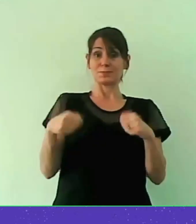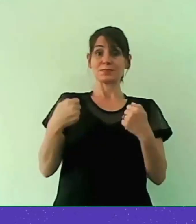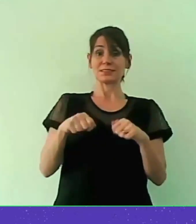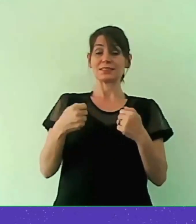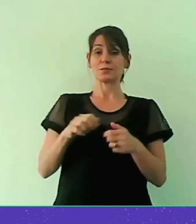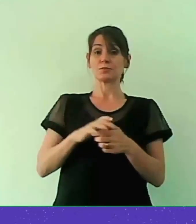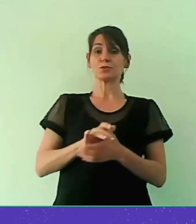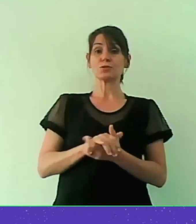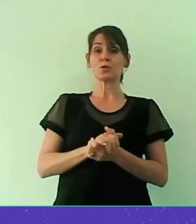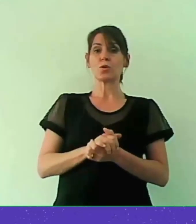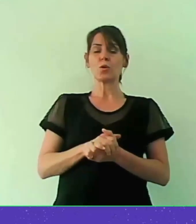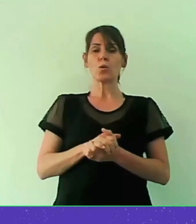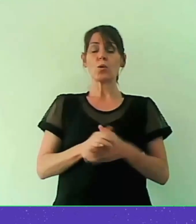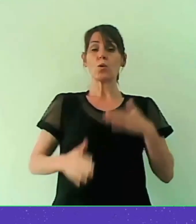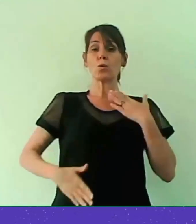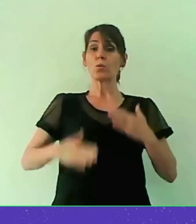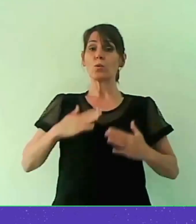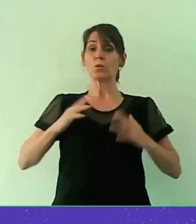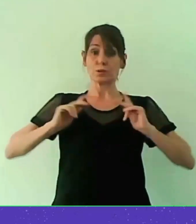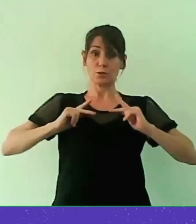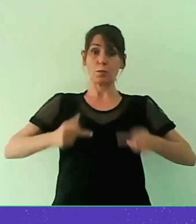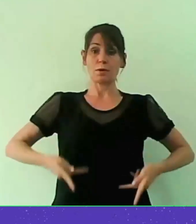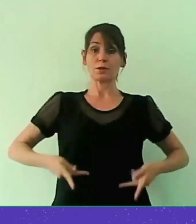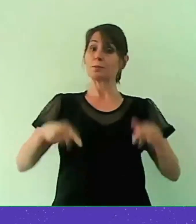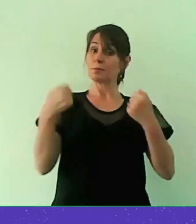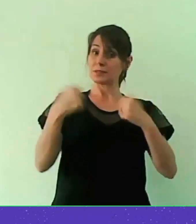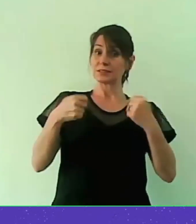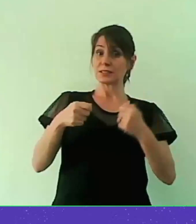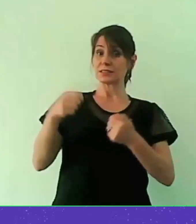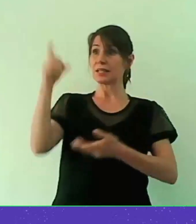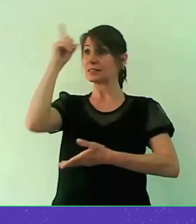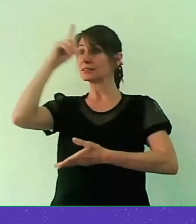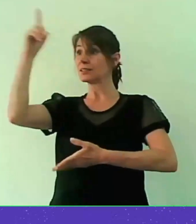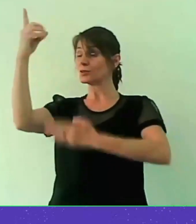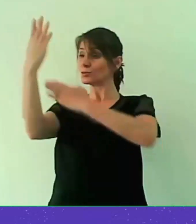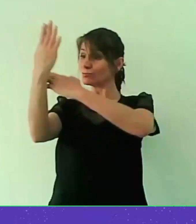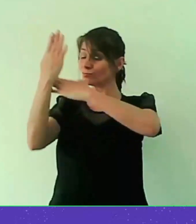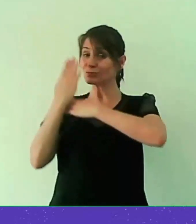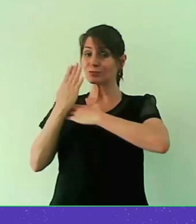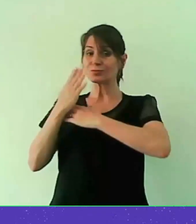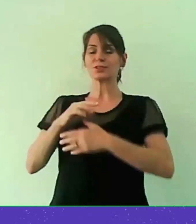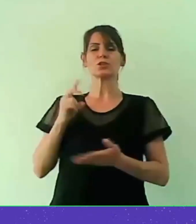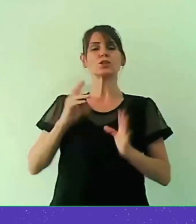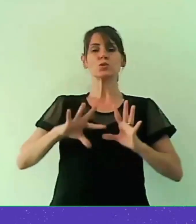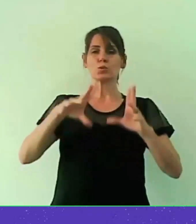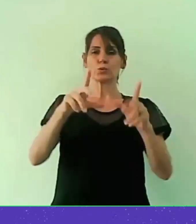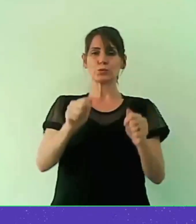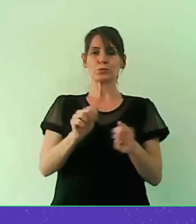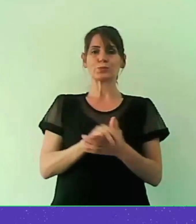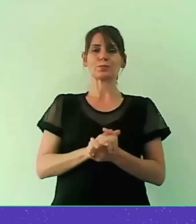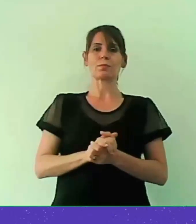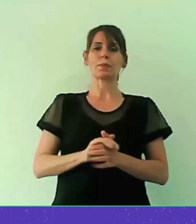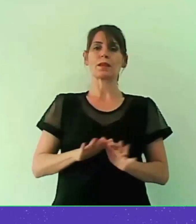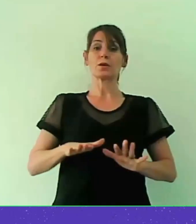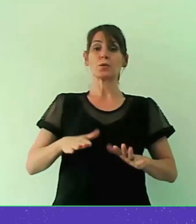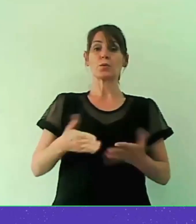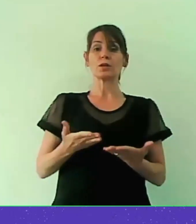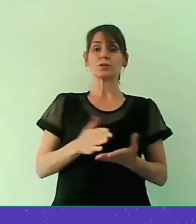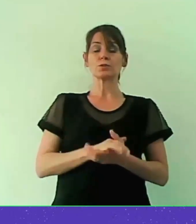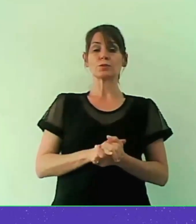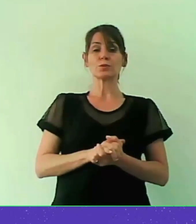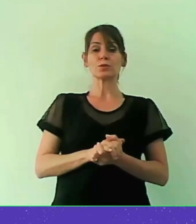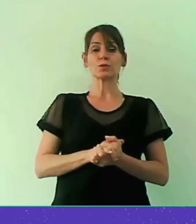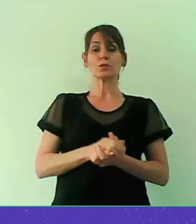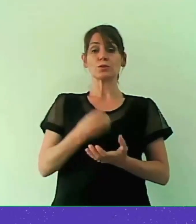homem precisa, Deus, Ele é o nosso provedor. E assim que Ele criou o homem, no final do sexto